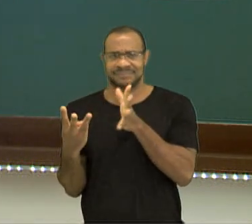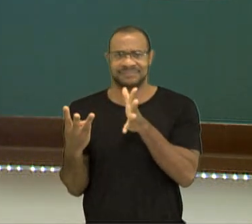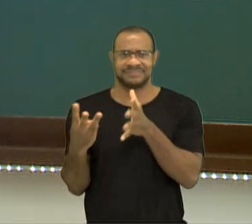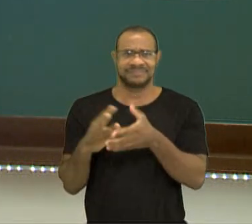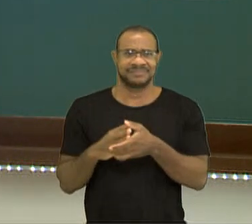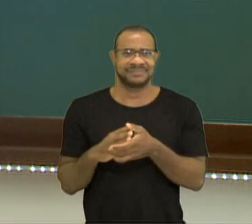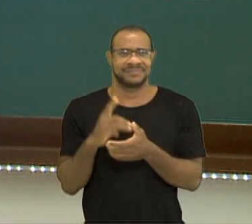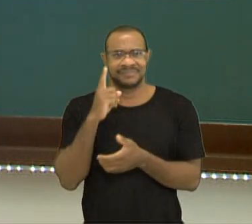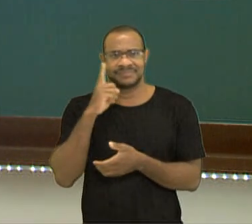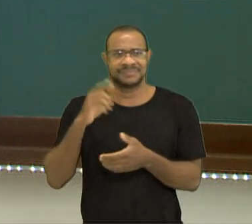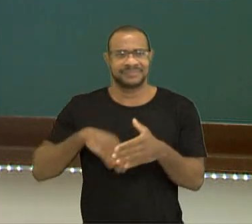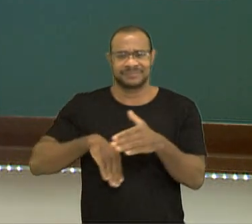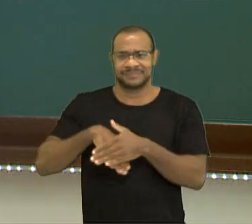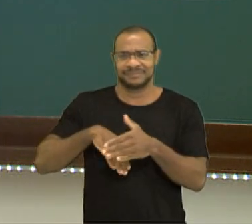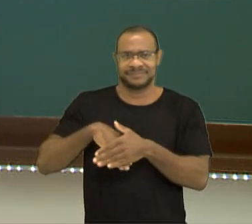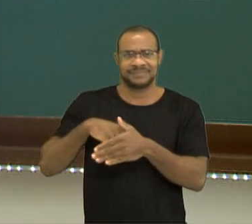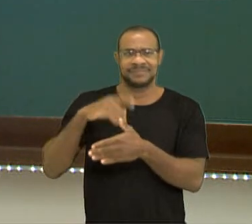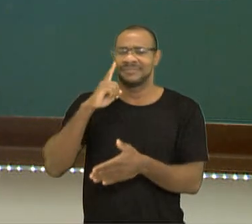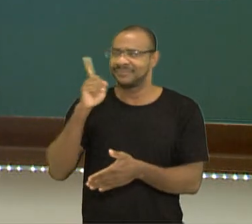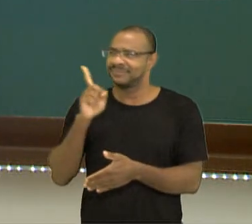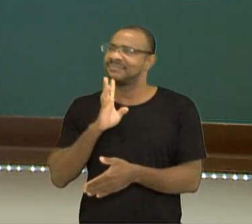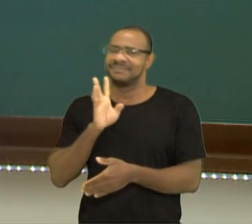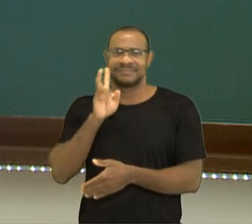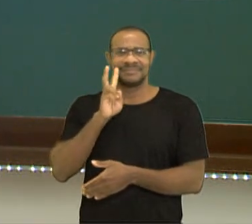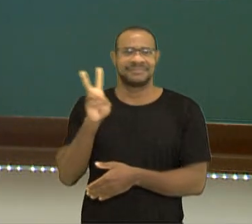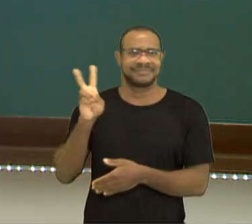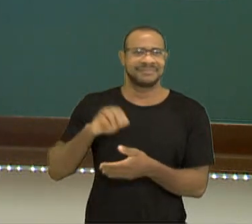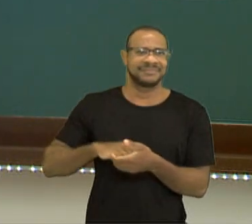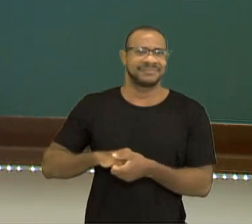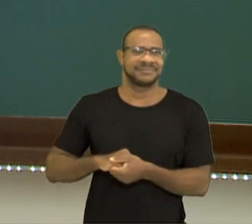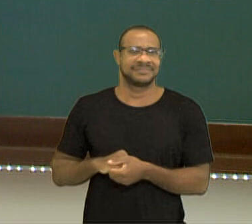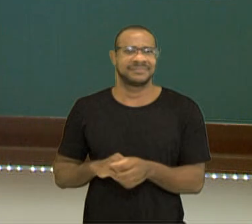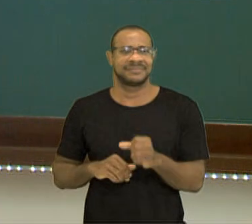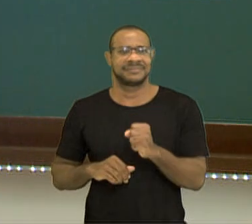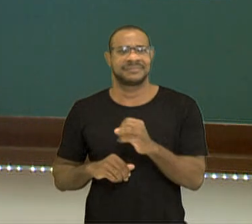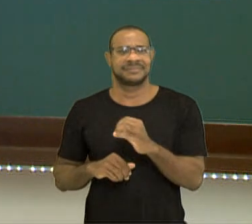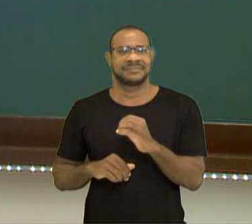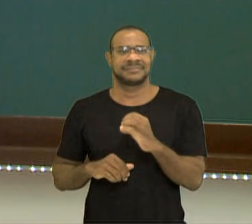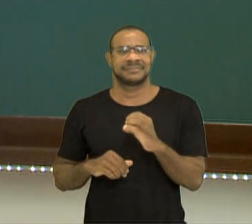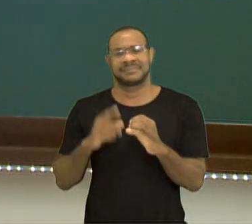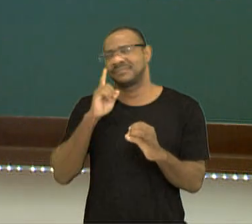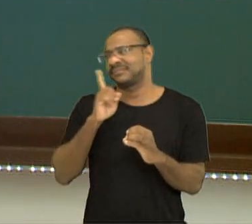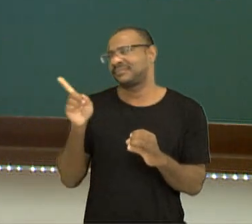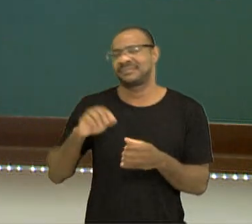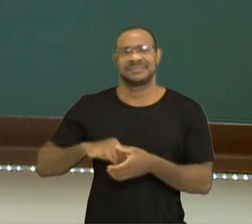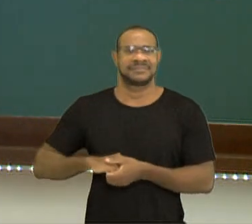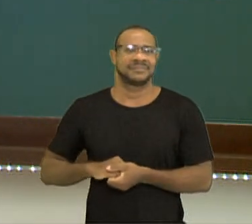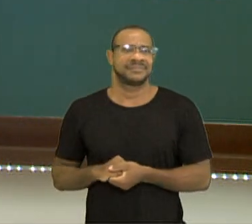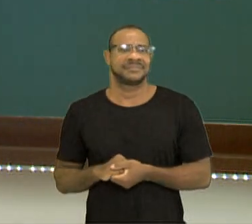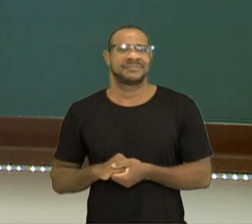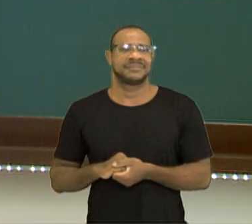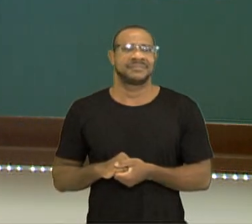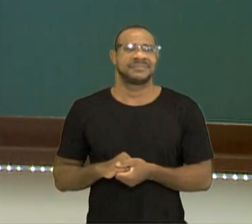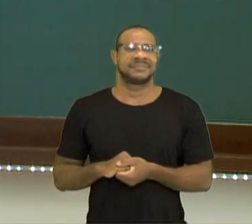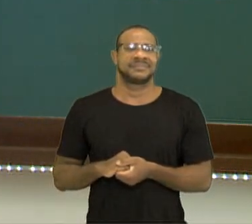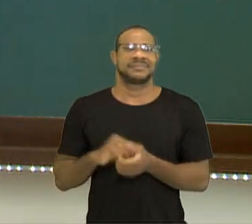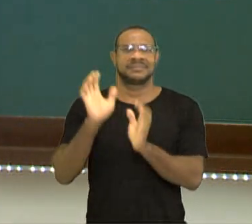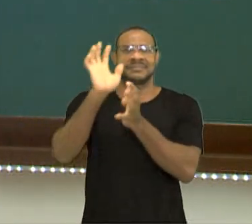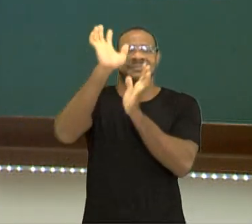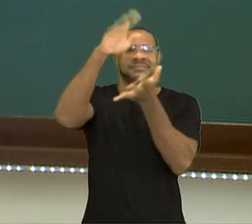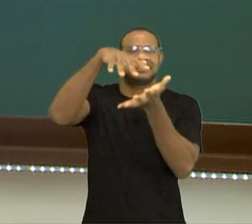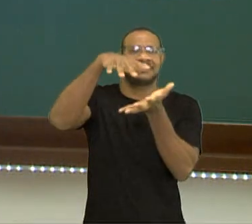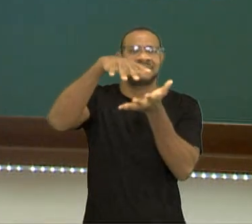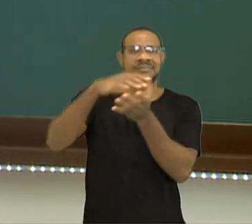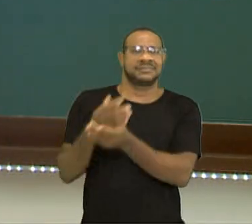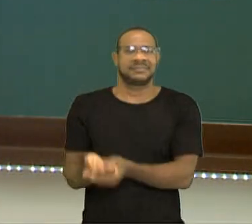seria soccer, que normalmente todo mundo sabe, mas mesmo assim as outras 2 são mais fáceis ainda, né? Basketball e